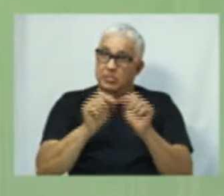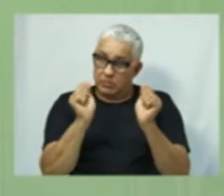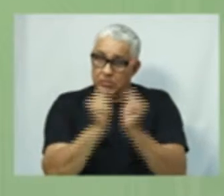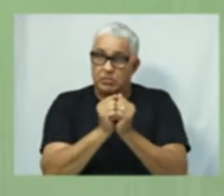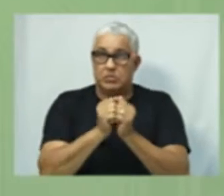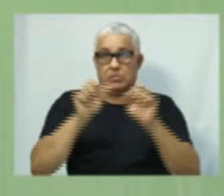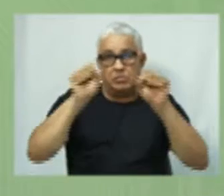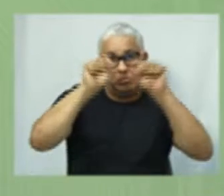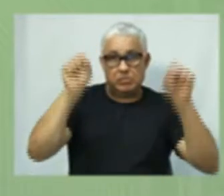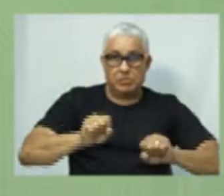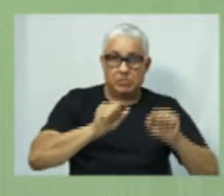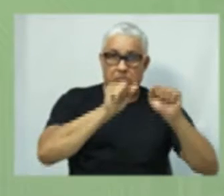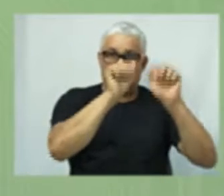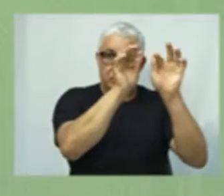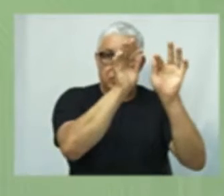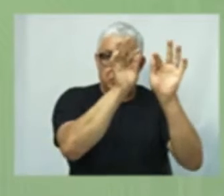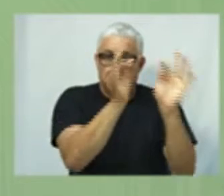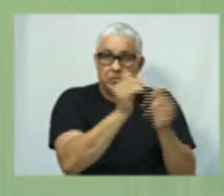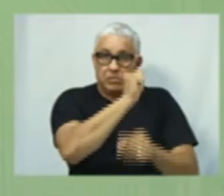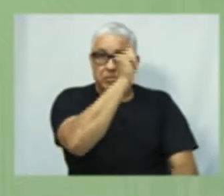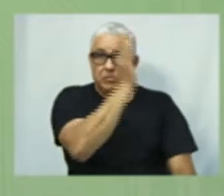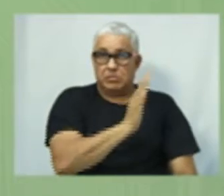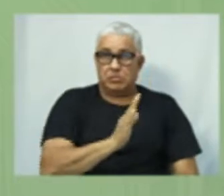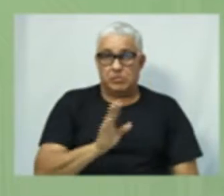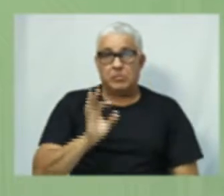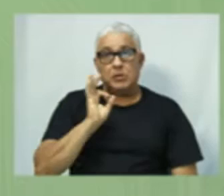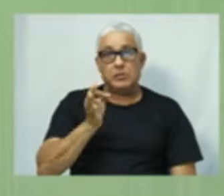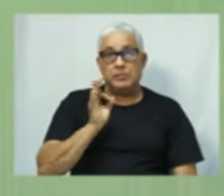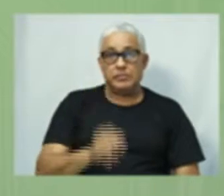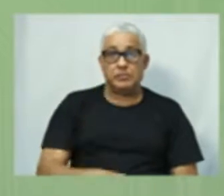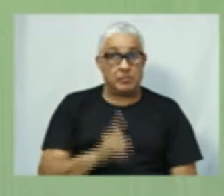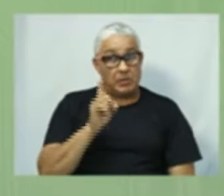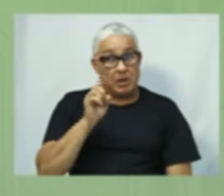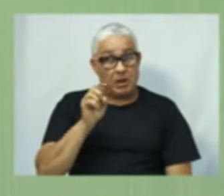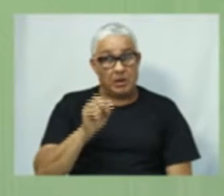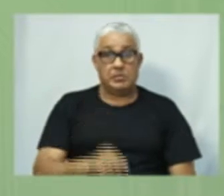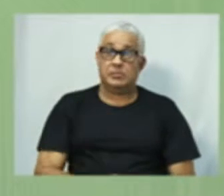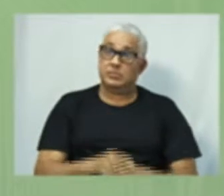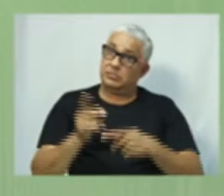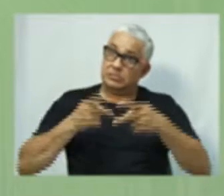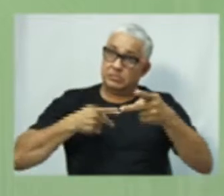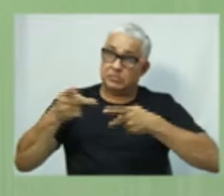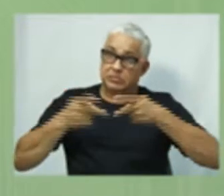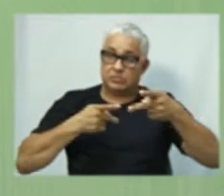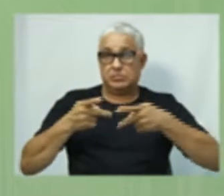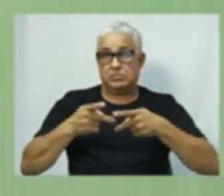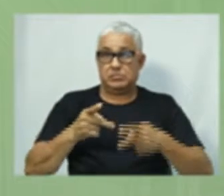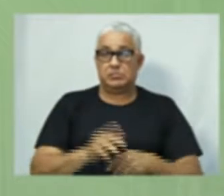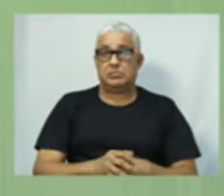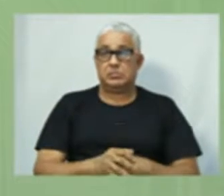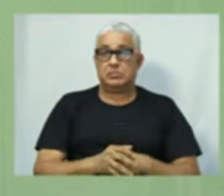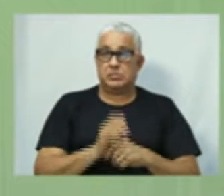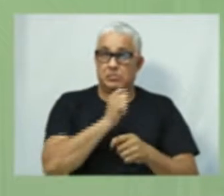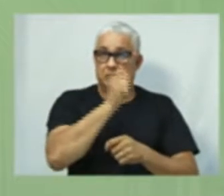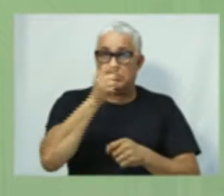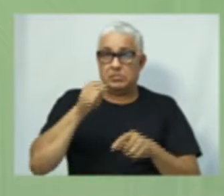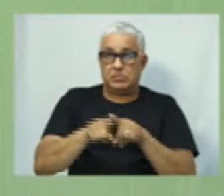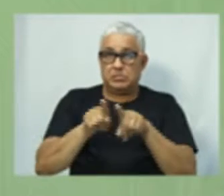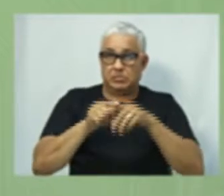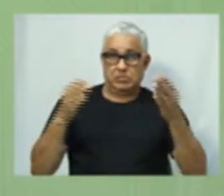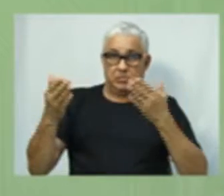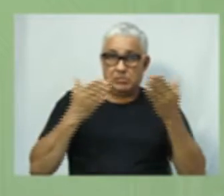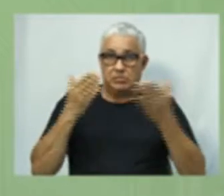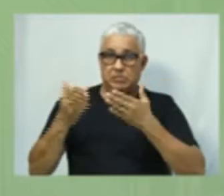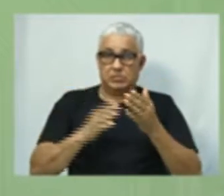sistema Simples Nacional. Exatamente. E é isso que é fazer um planejamento tributário. Além de analisarmos